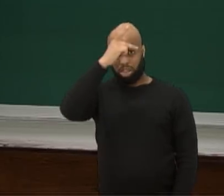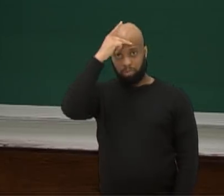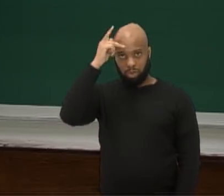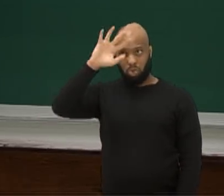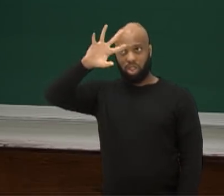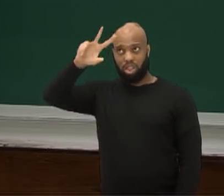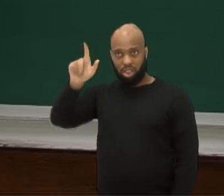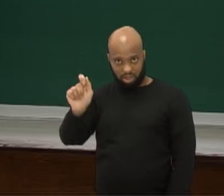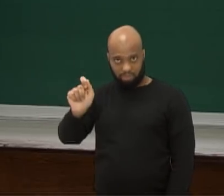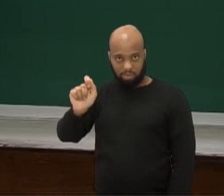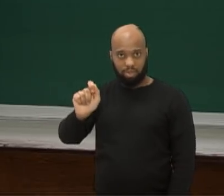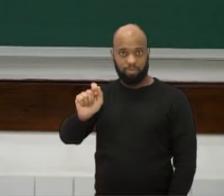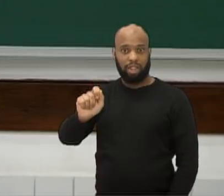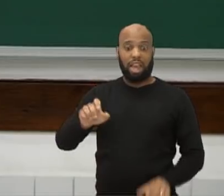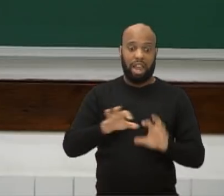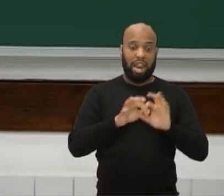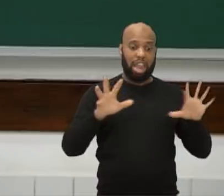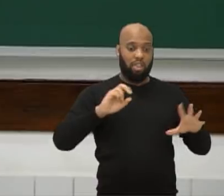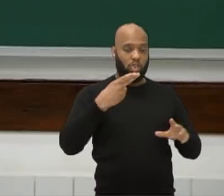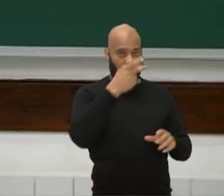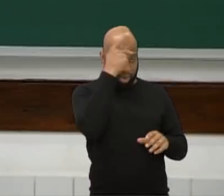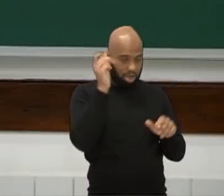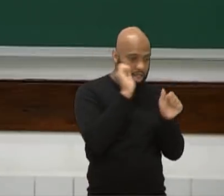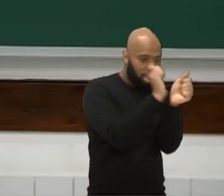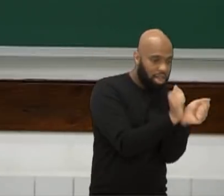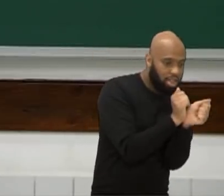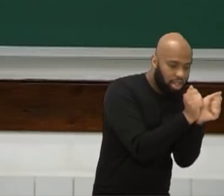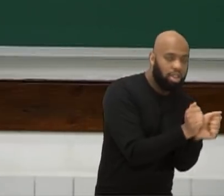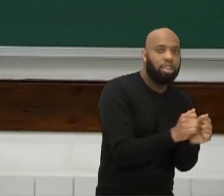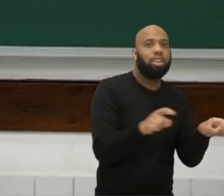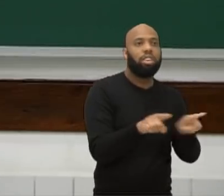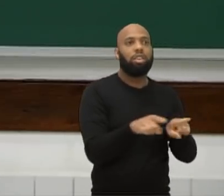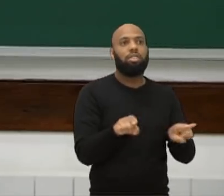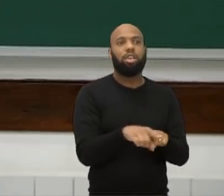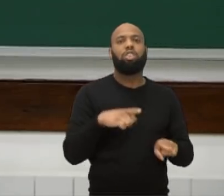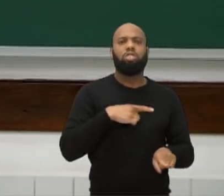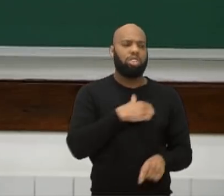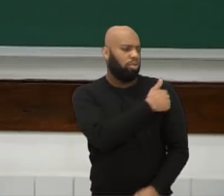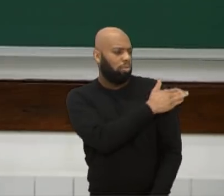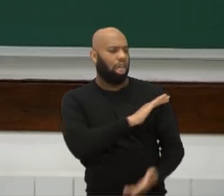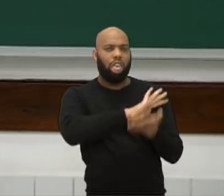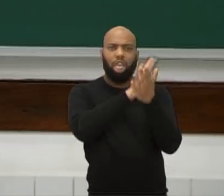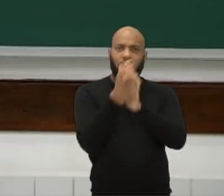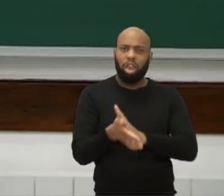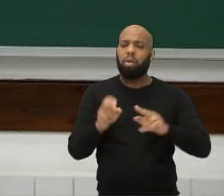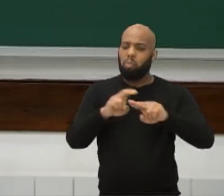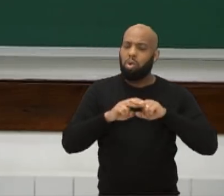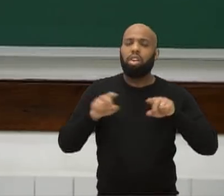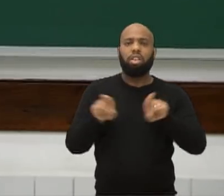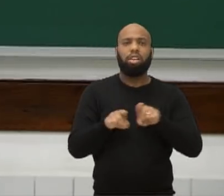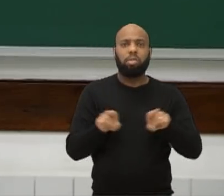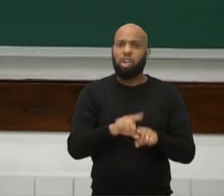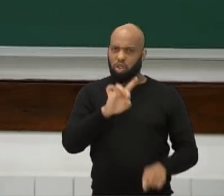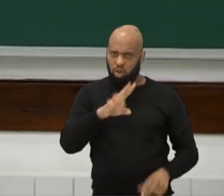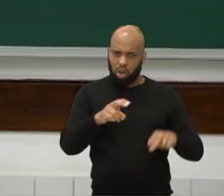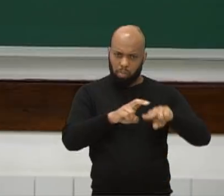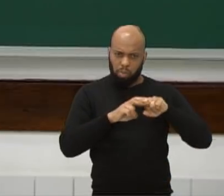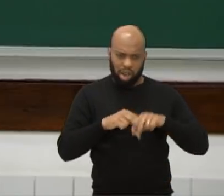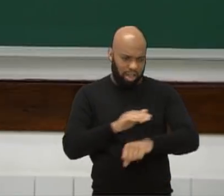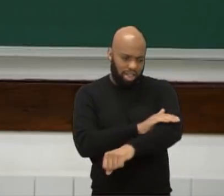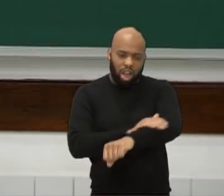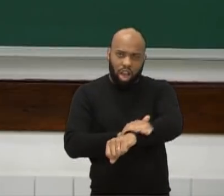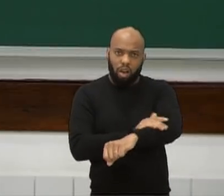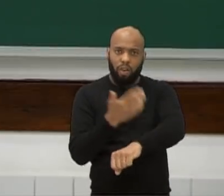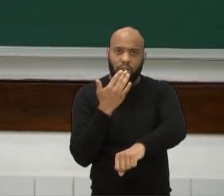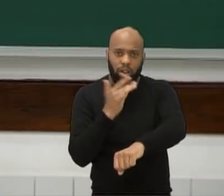afrodescendentes, livres ou escravizados, recebiam a discriminação. Discriminação não somente